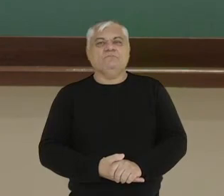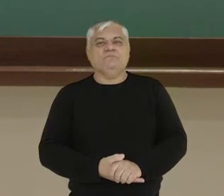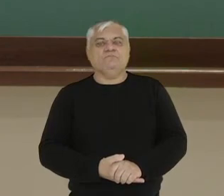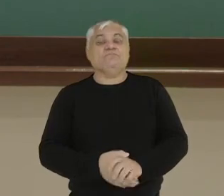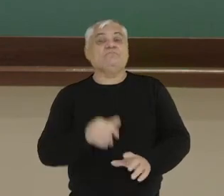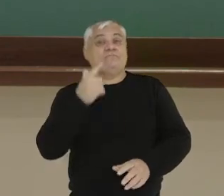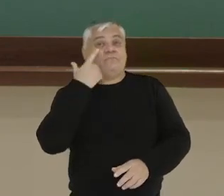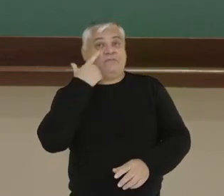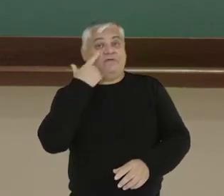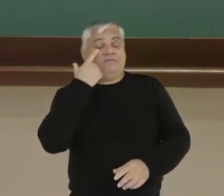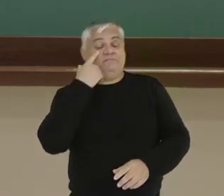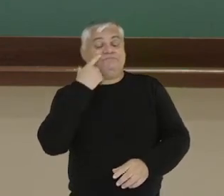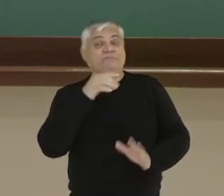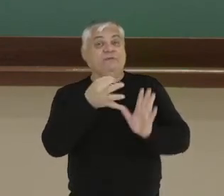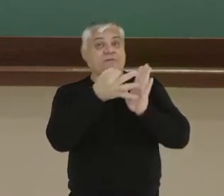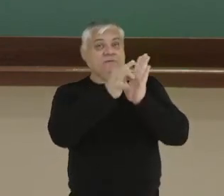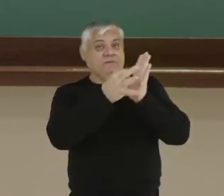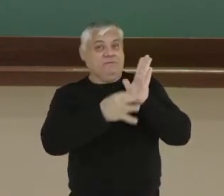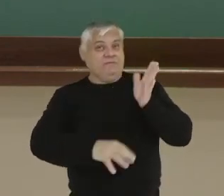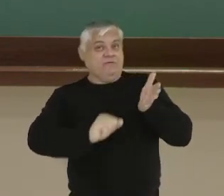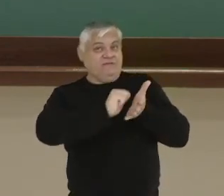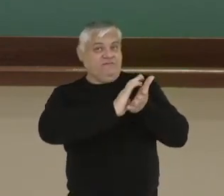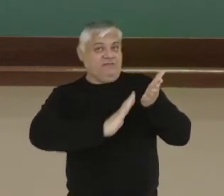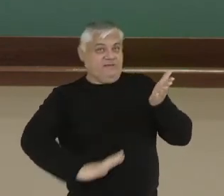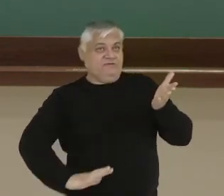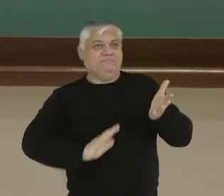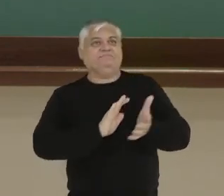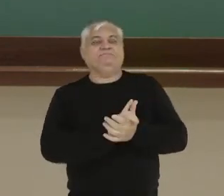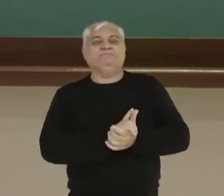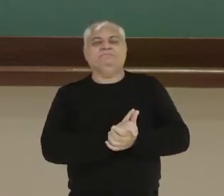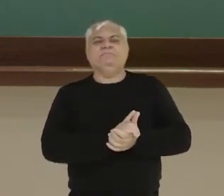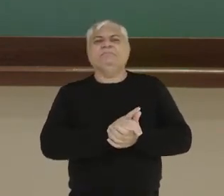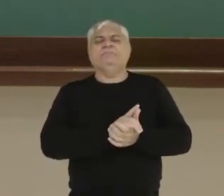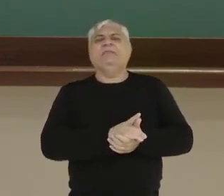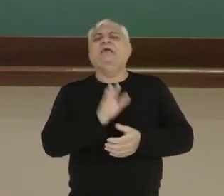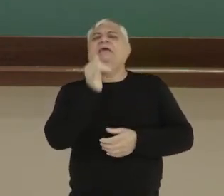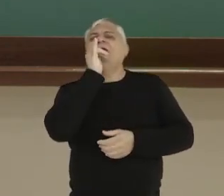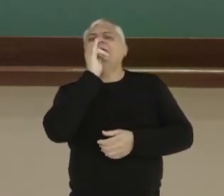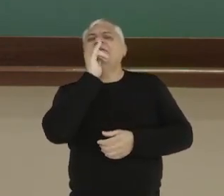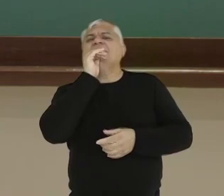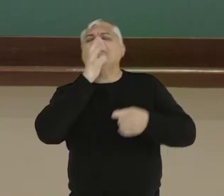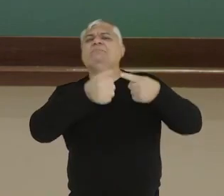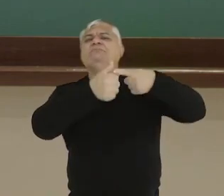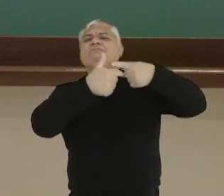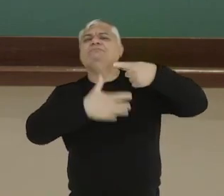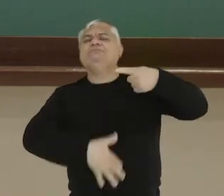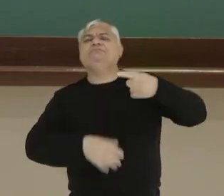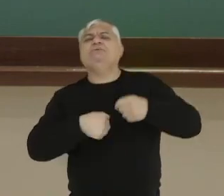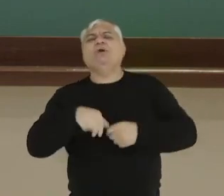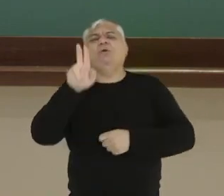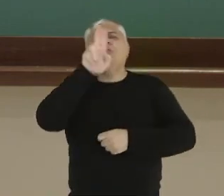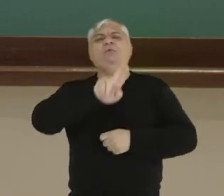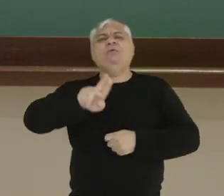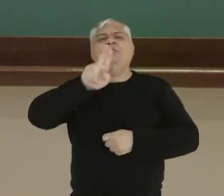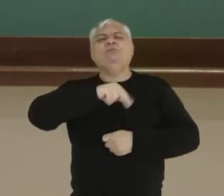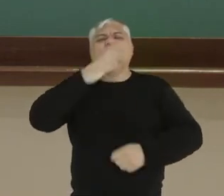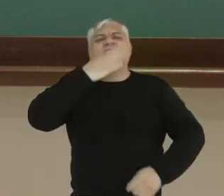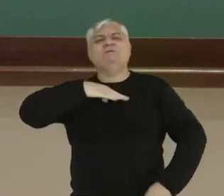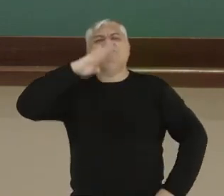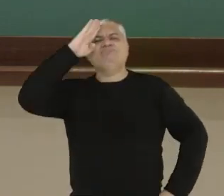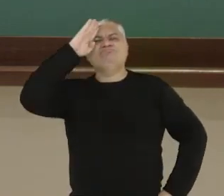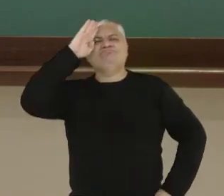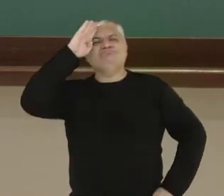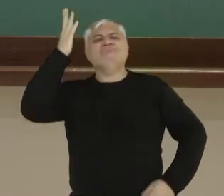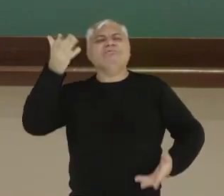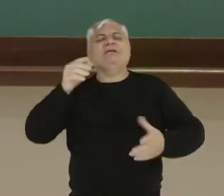Pessoal, vamos então corrigir as nossas atividades, né? Cite exemplos da utilização das Forças Armadas